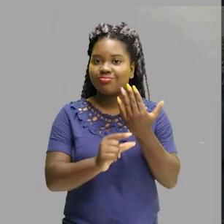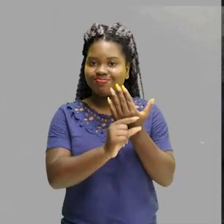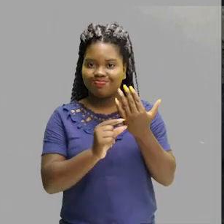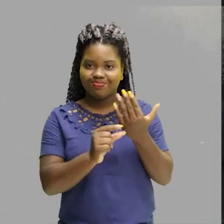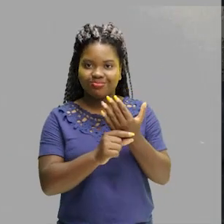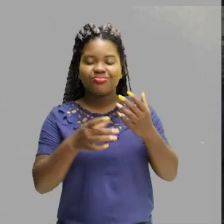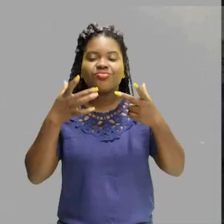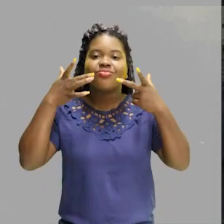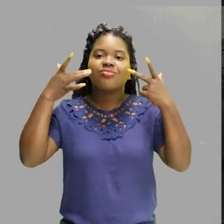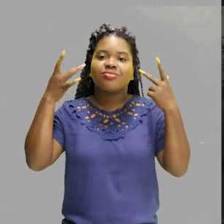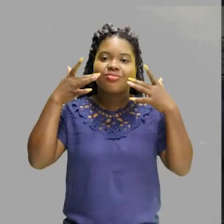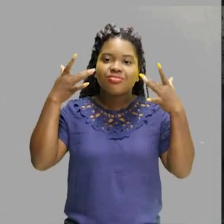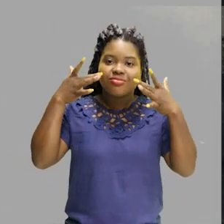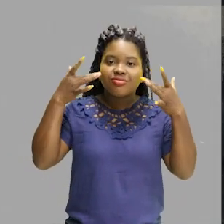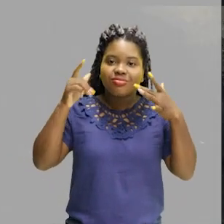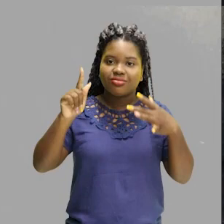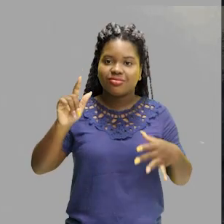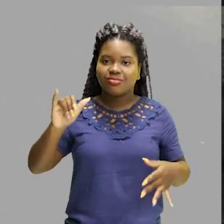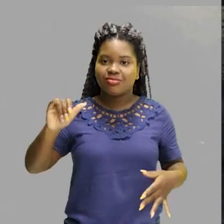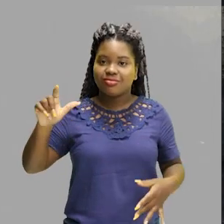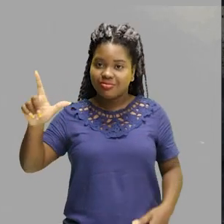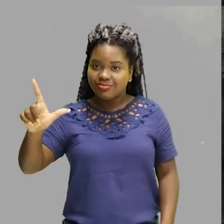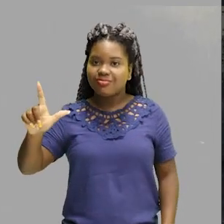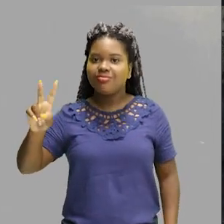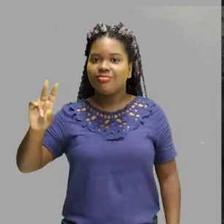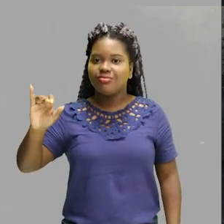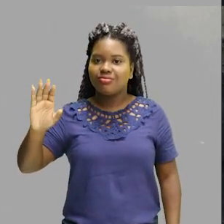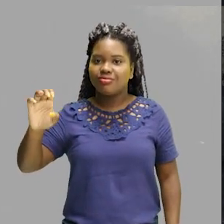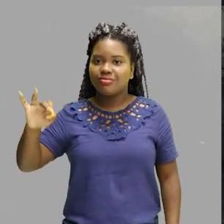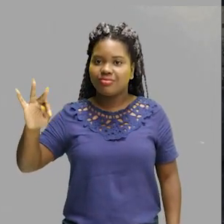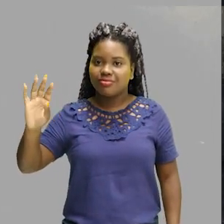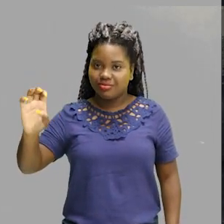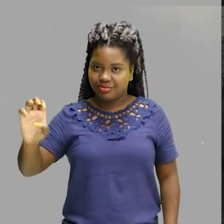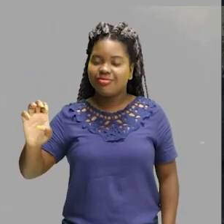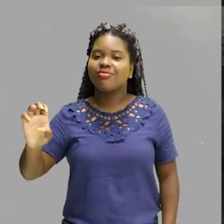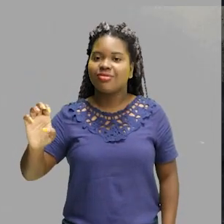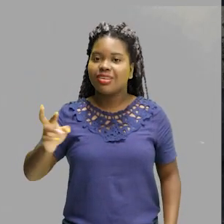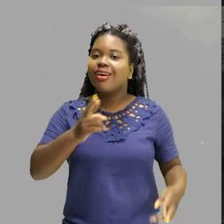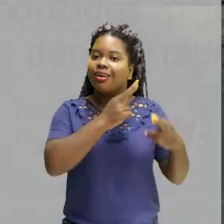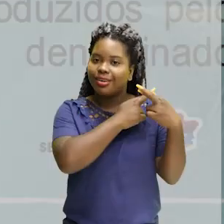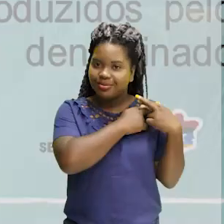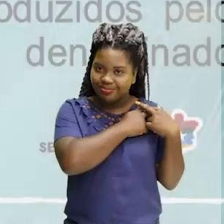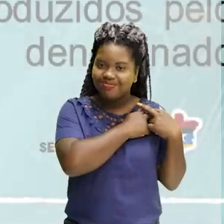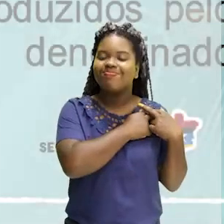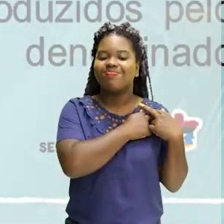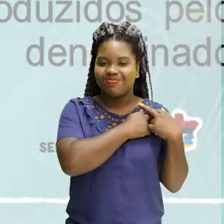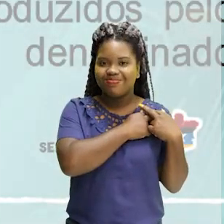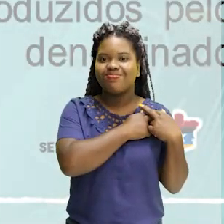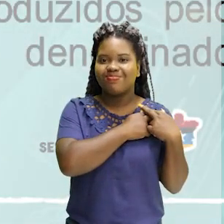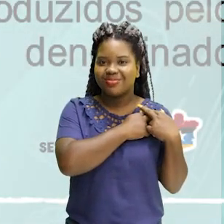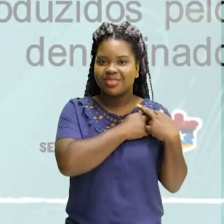teatral em Portugal, nós devemos a quem? Gil Vicente. Ele nasceu